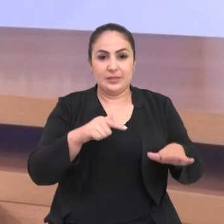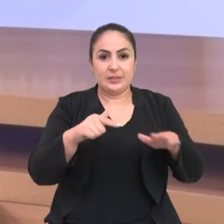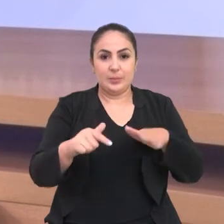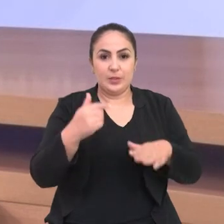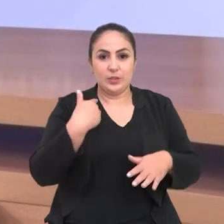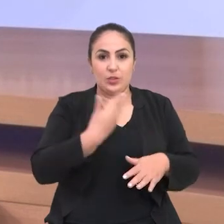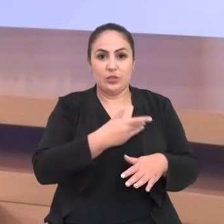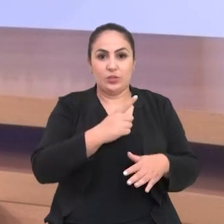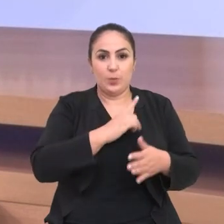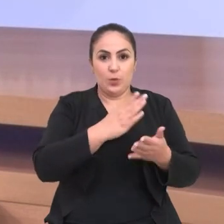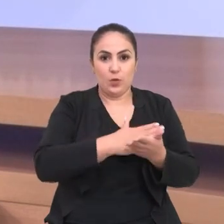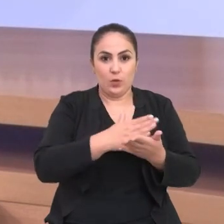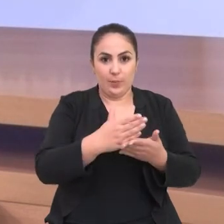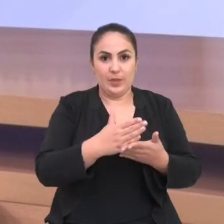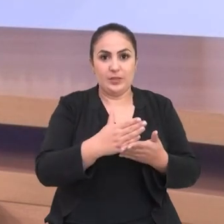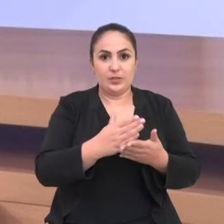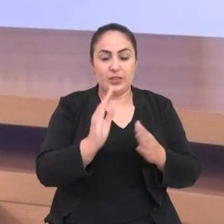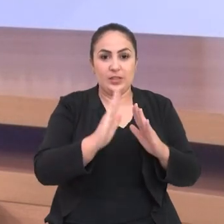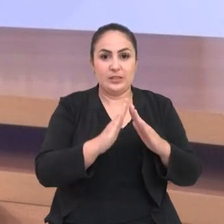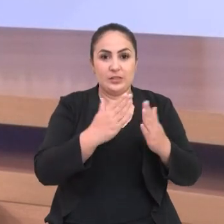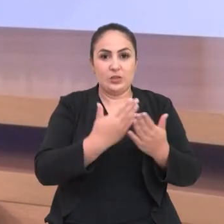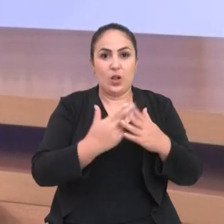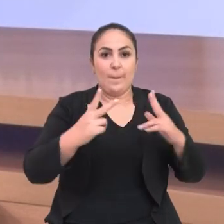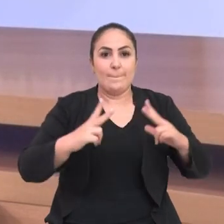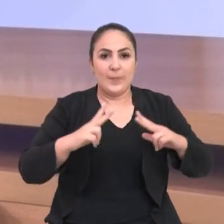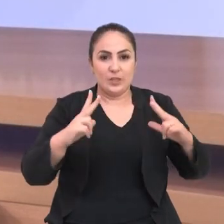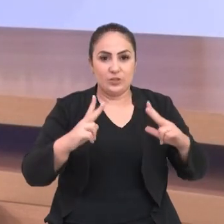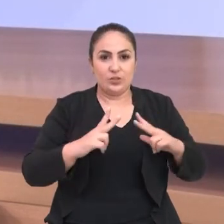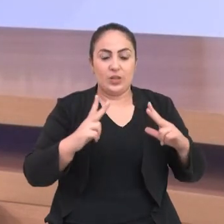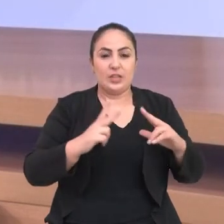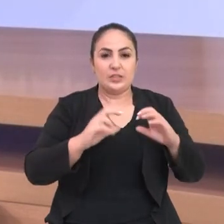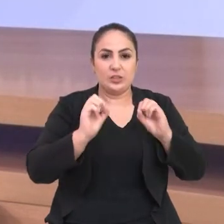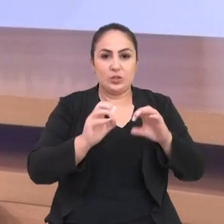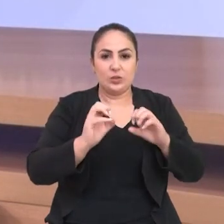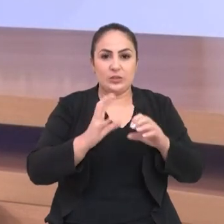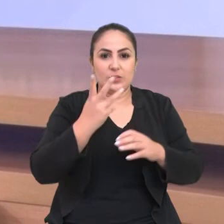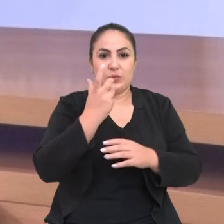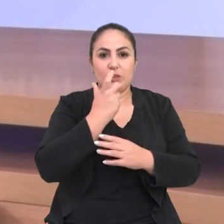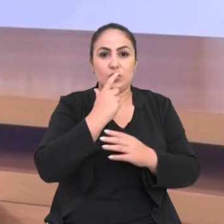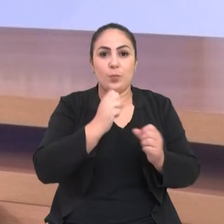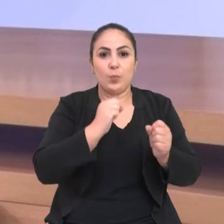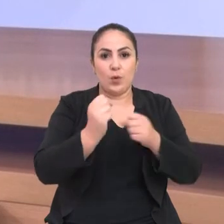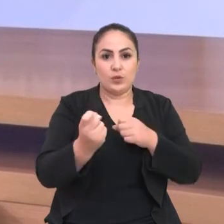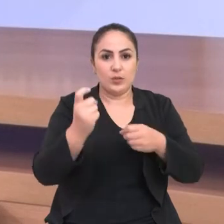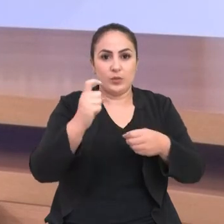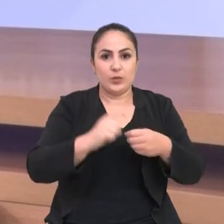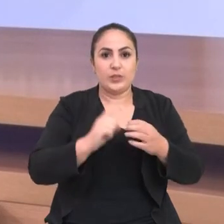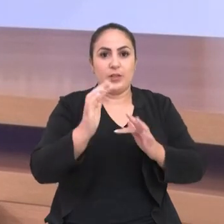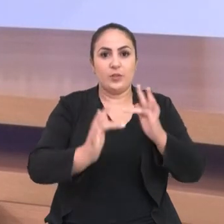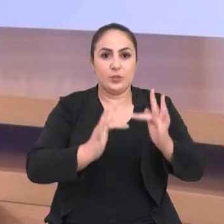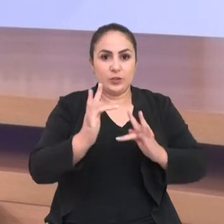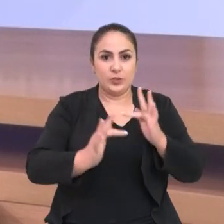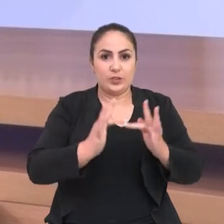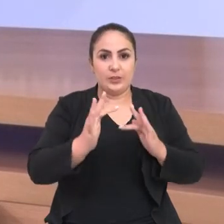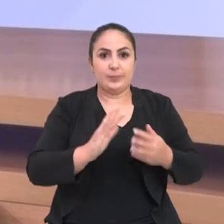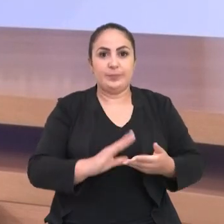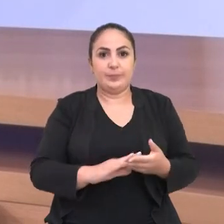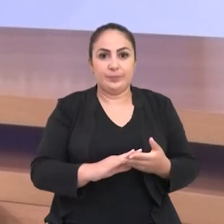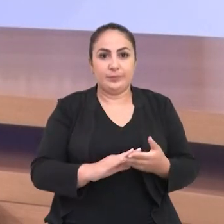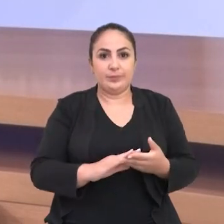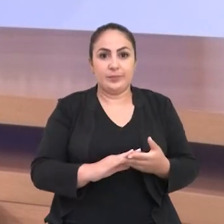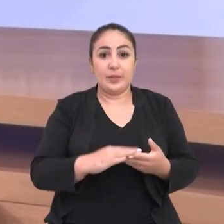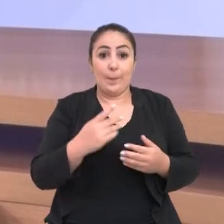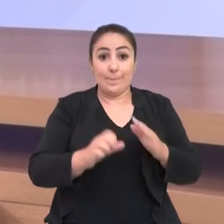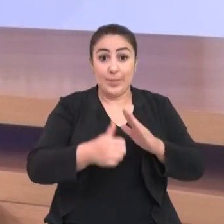Esta semana tivemos o início do processo para que as escolas particulares de educação infantil possam voltar a